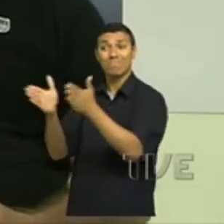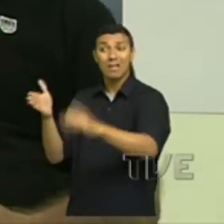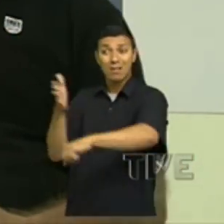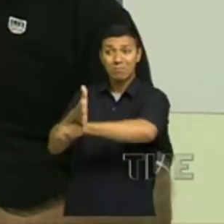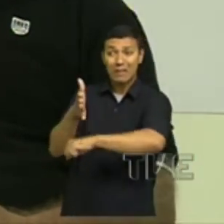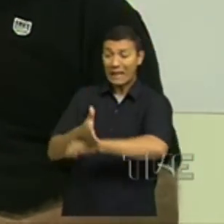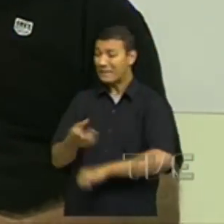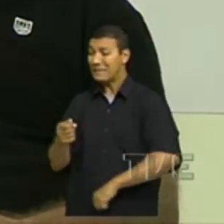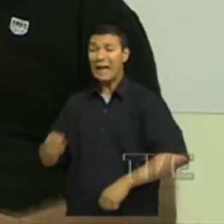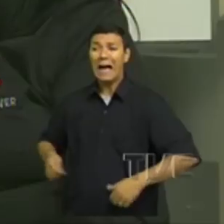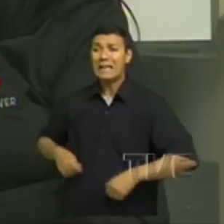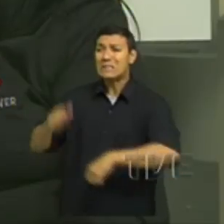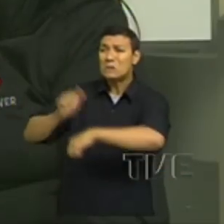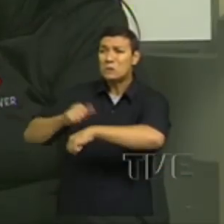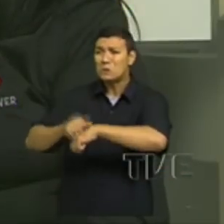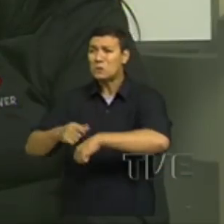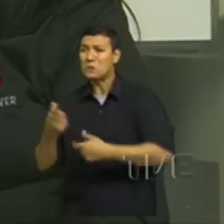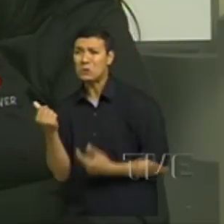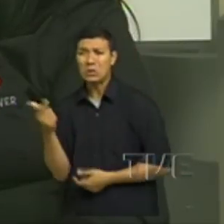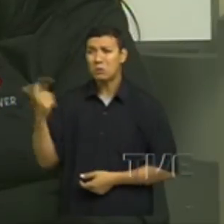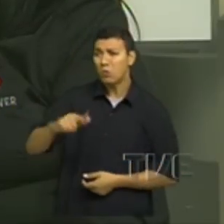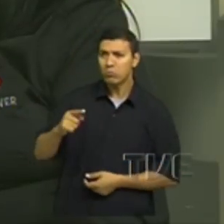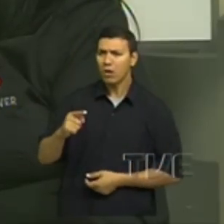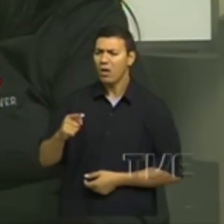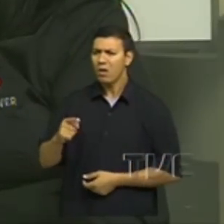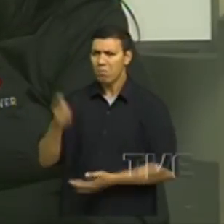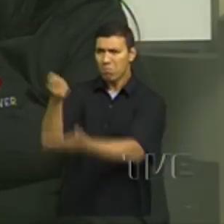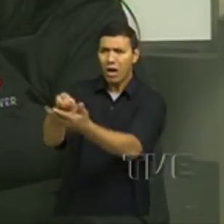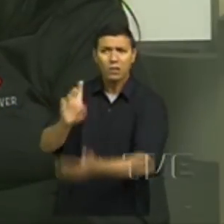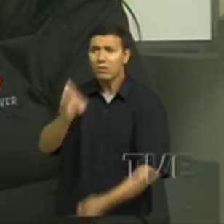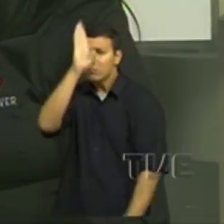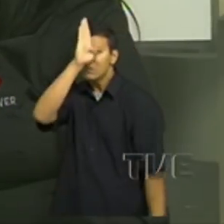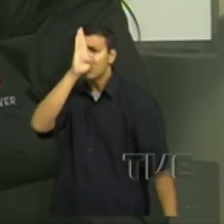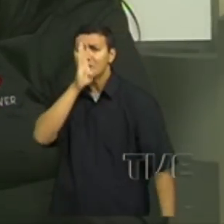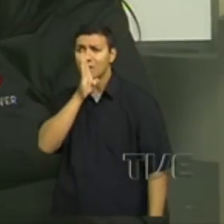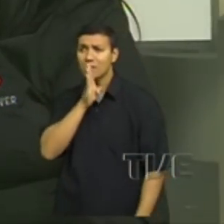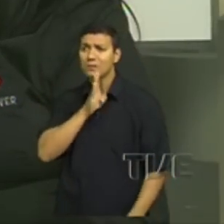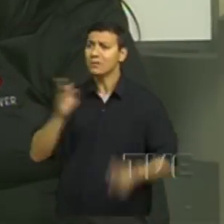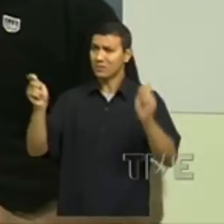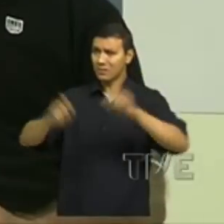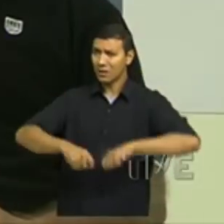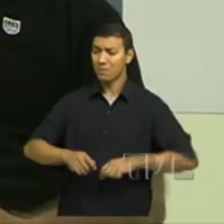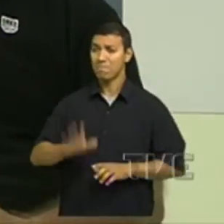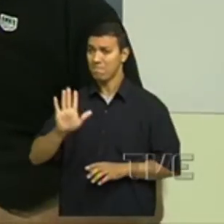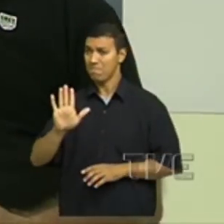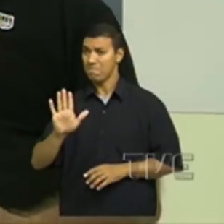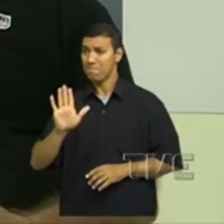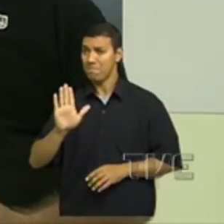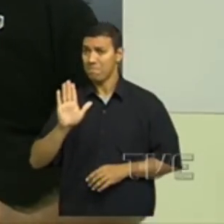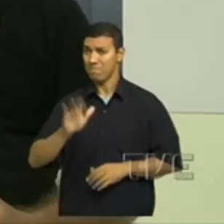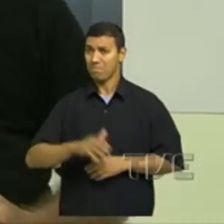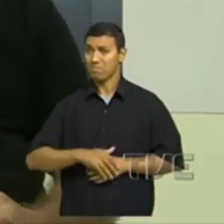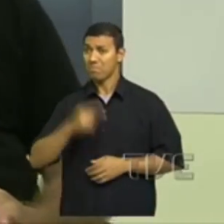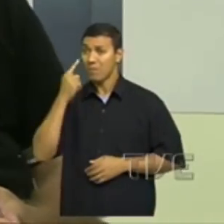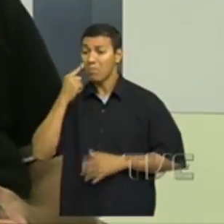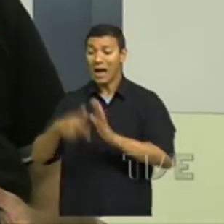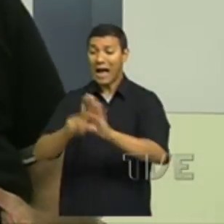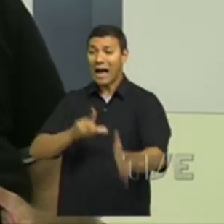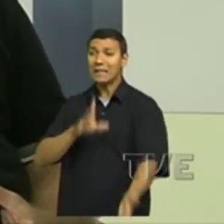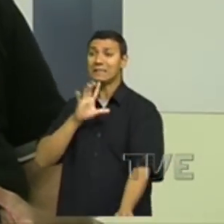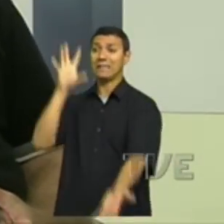Não vai ser cobrado nenhum tipo de ingresso para assistir o festival, mas as pessoas têm que se